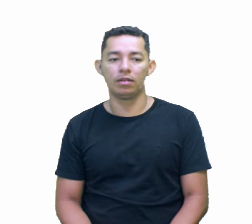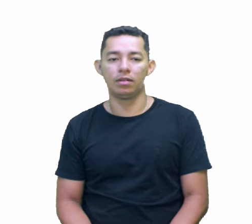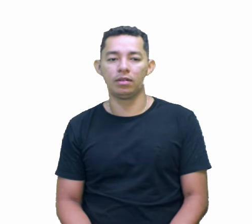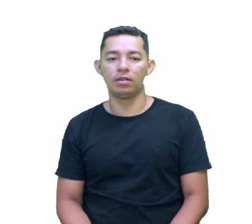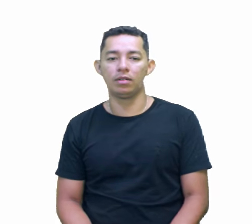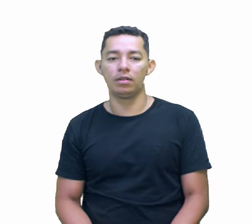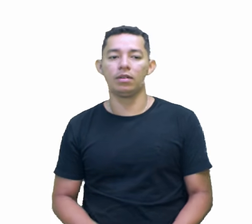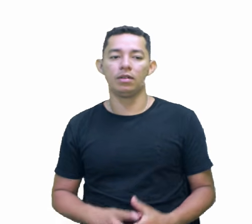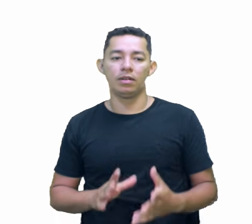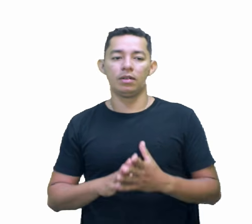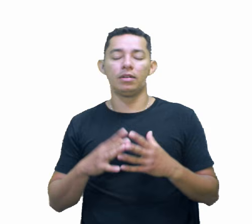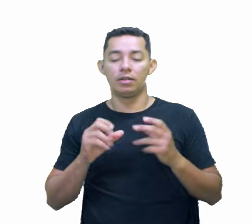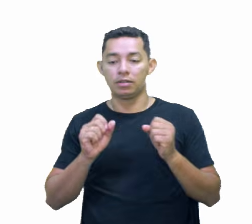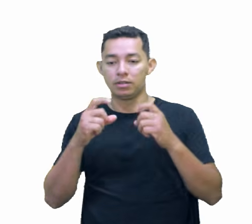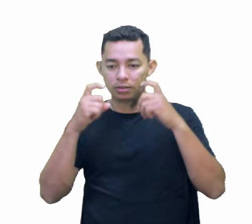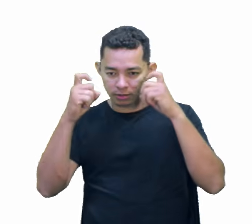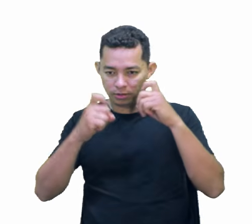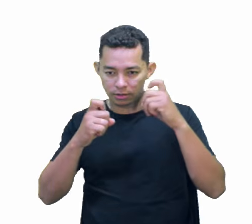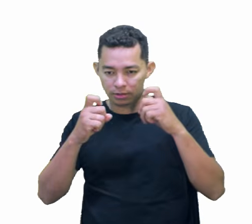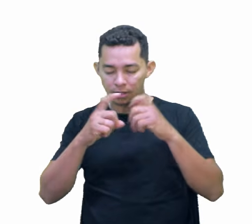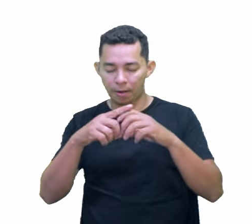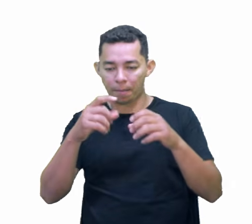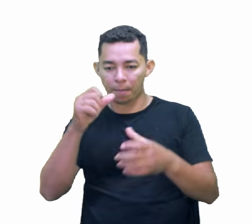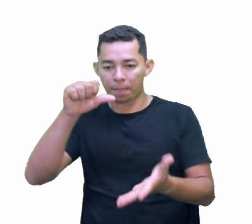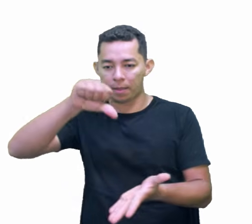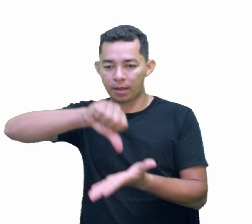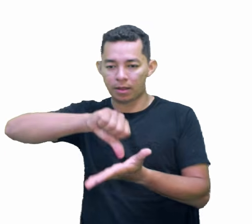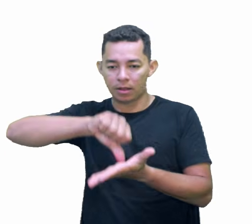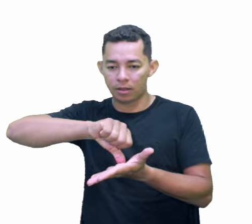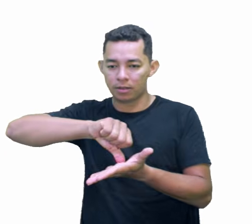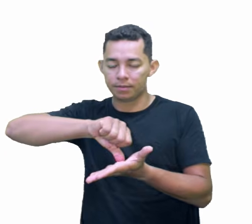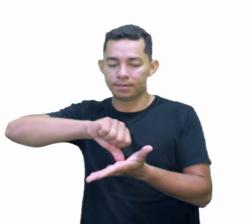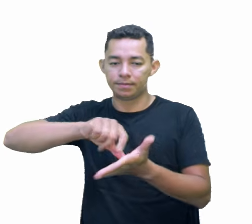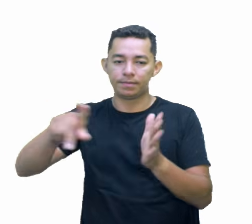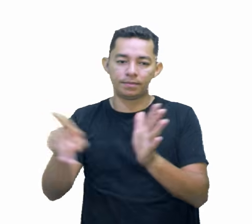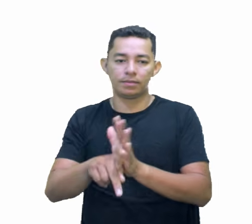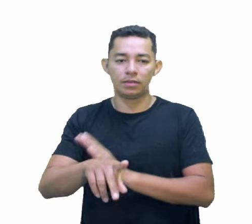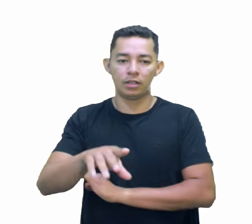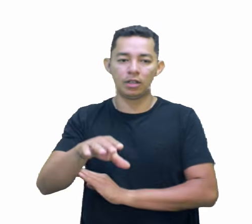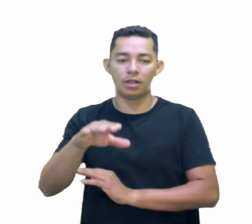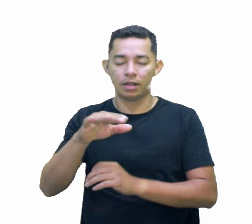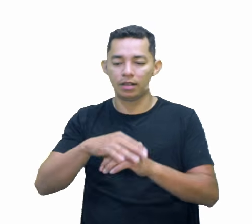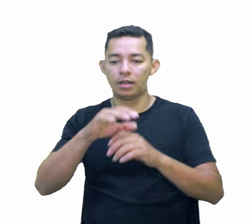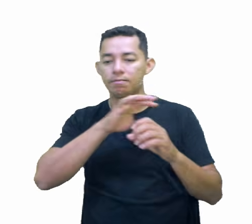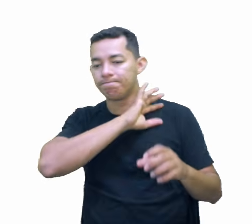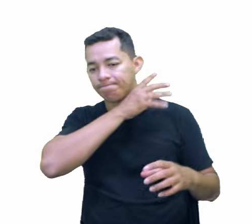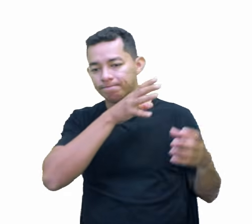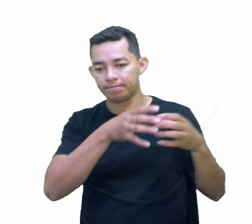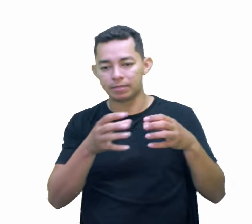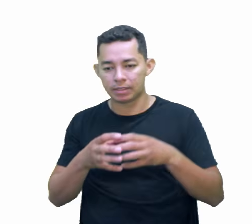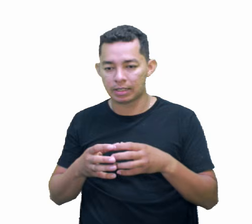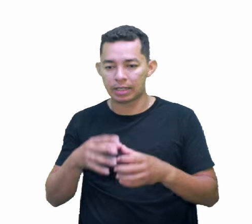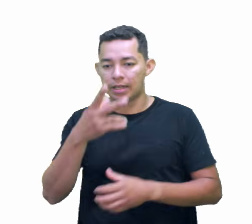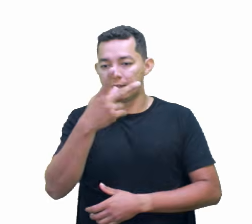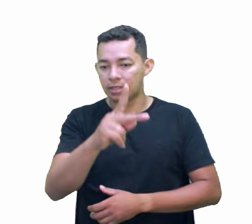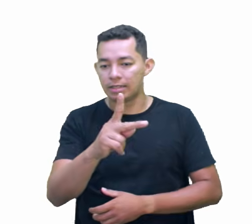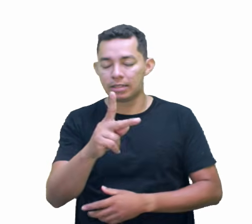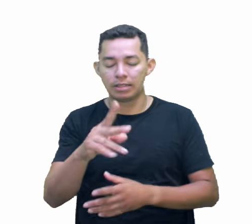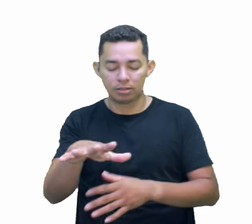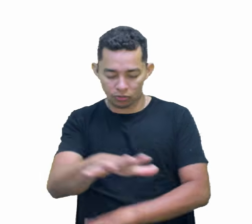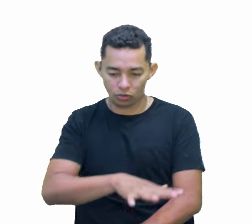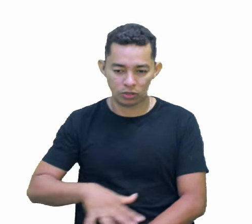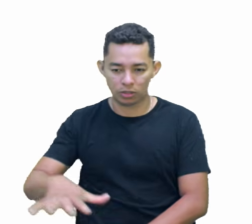Já na forma de expressão, na localização das espécies em seus habitats, na densidade das